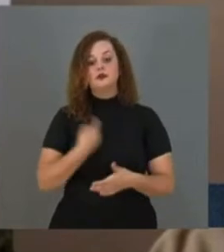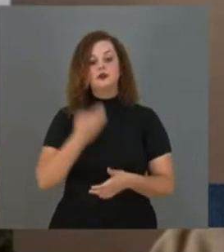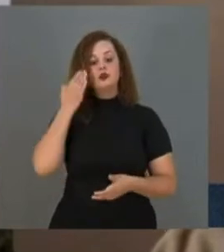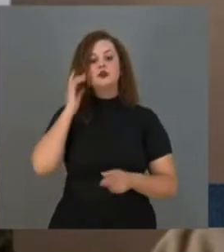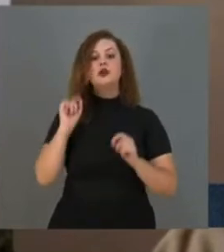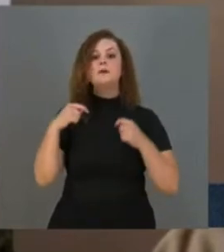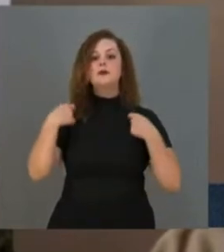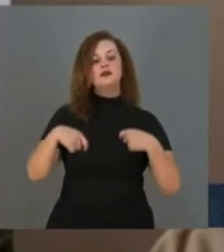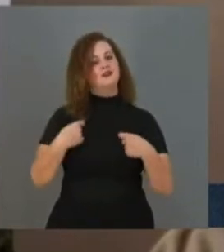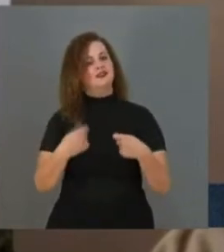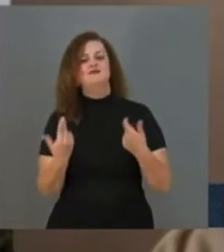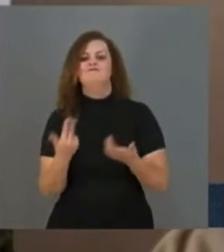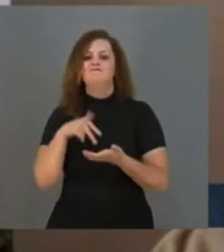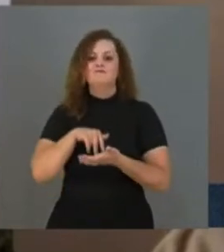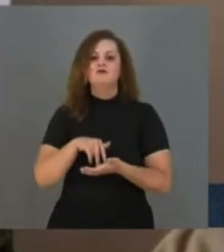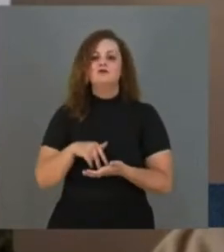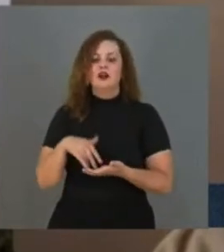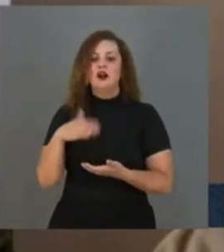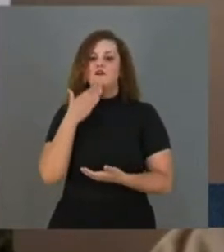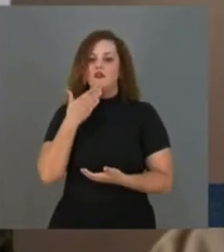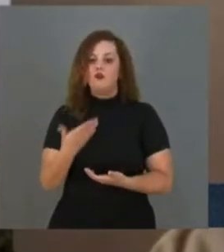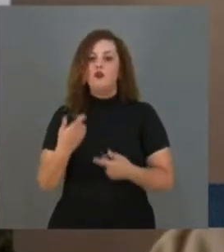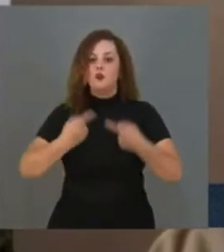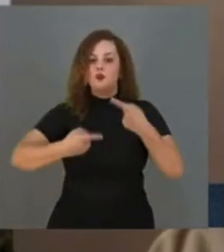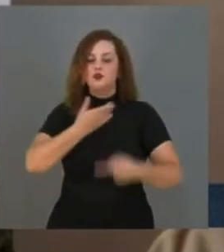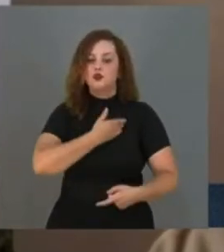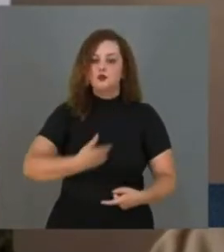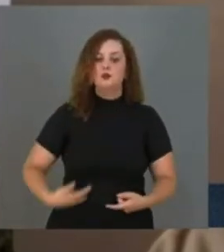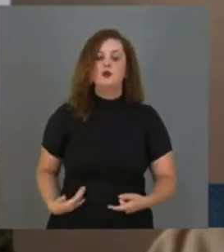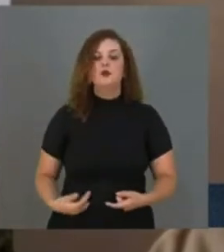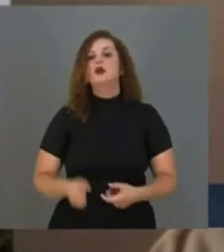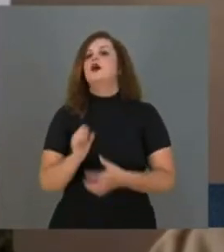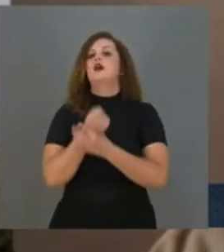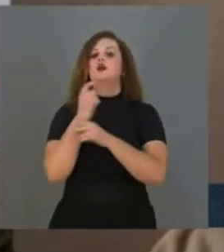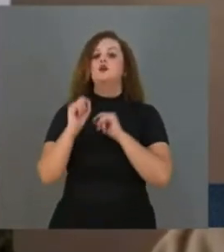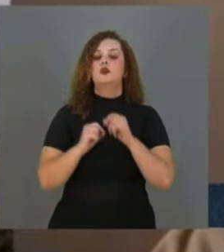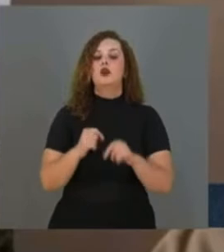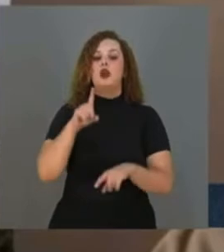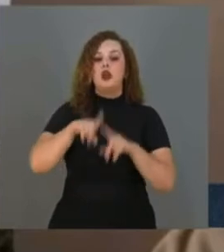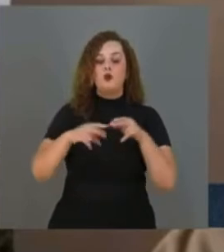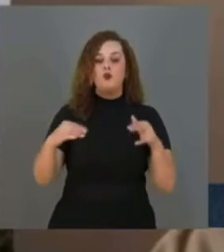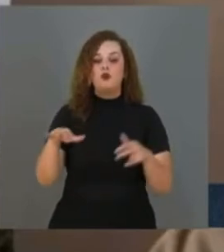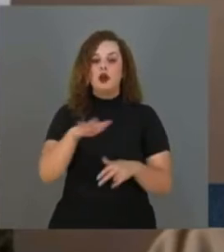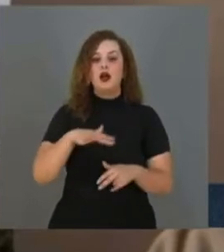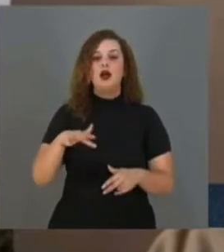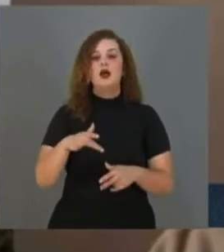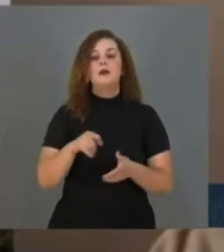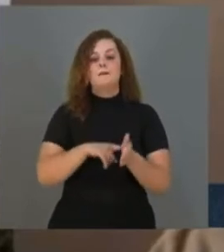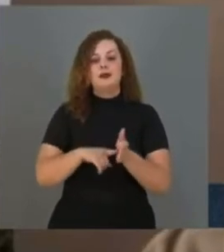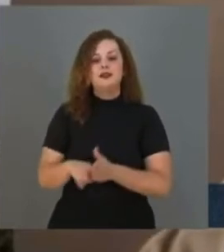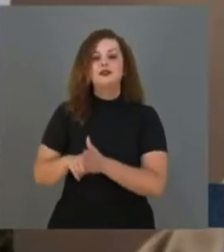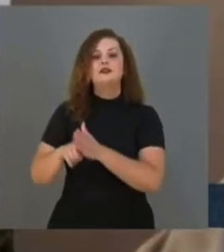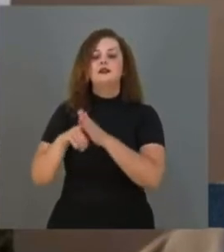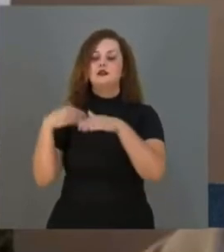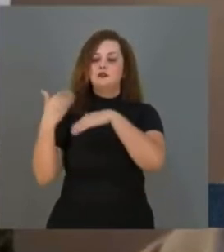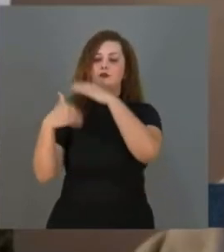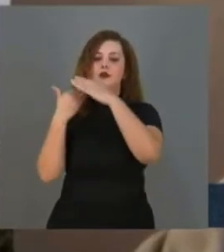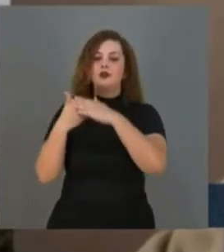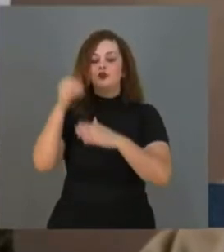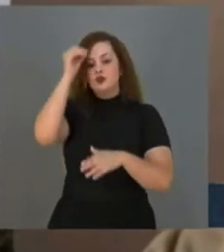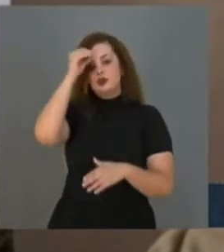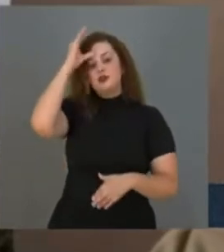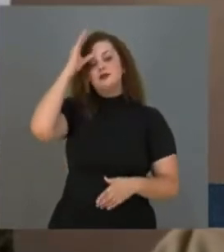preciso resistir em favor de políticas públicas que garantam recursos para a pesquisa e o desenvolvimento de conhecimento